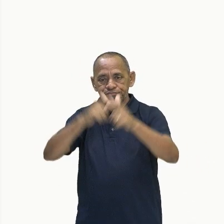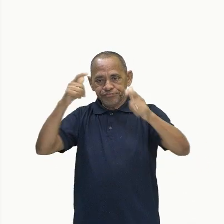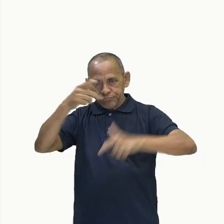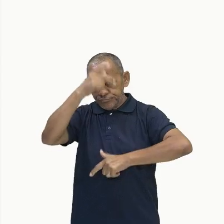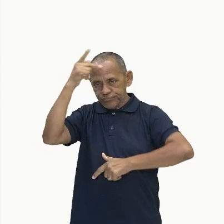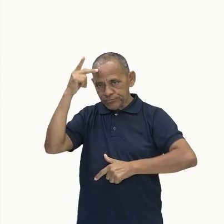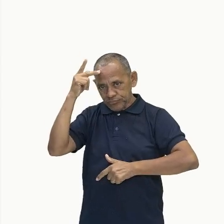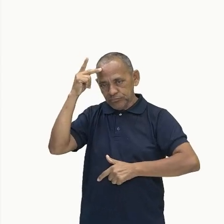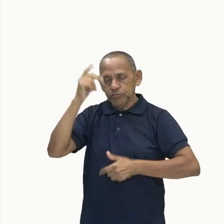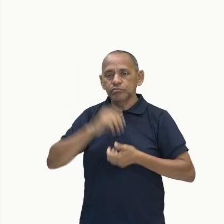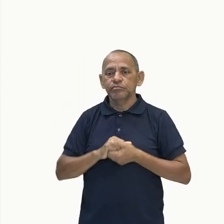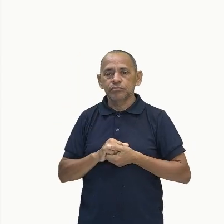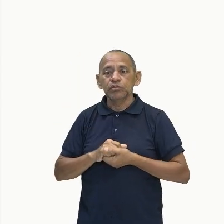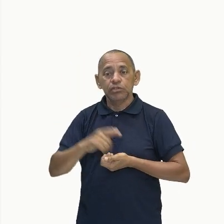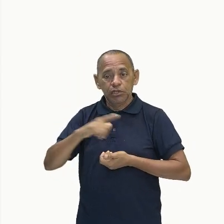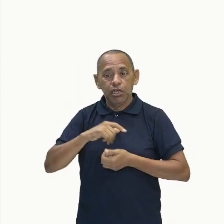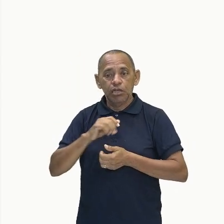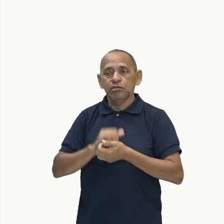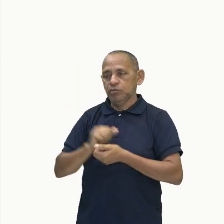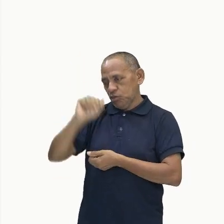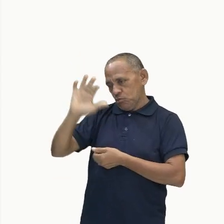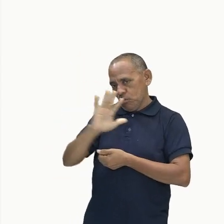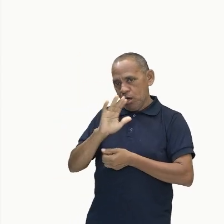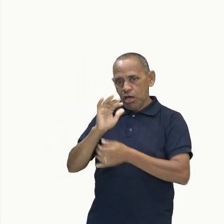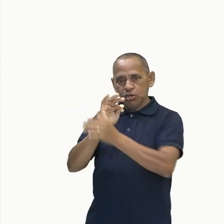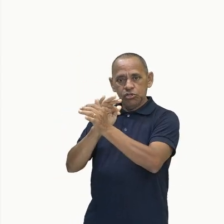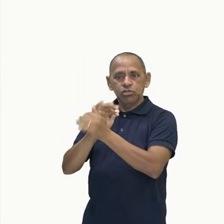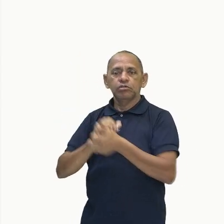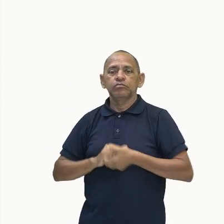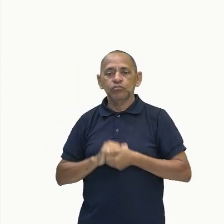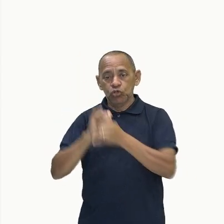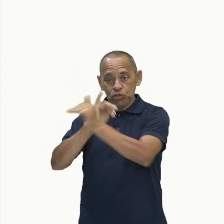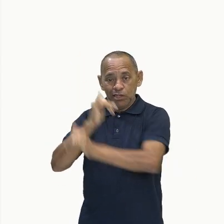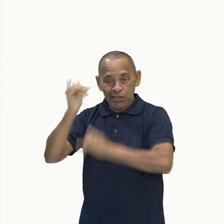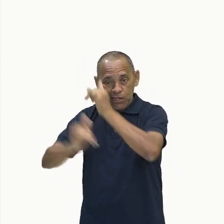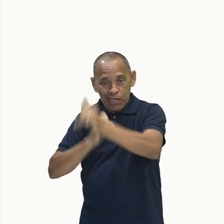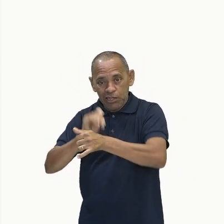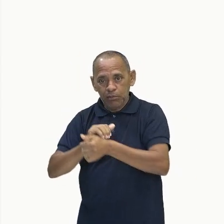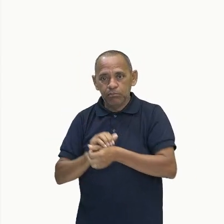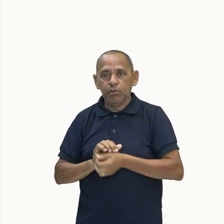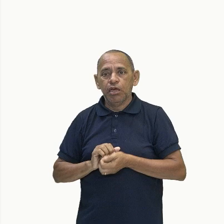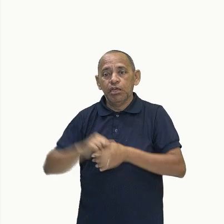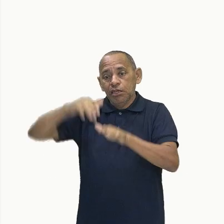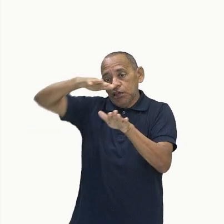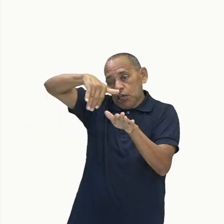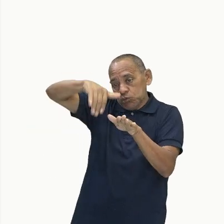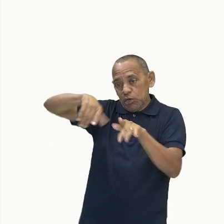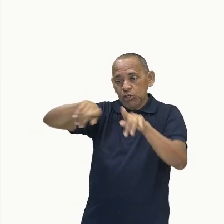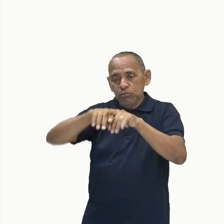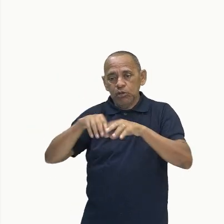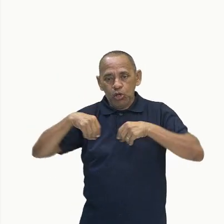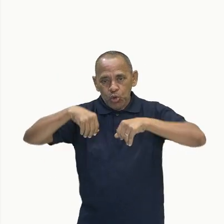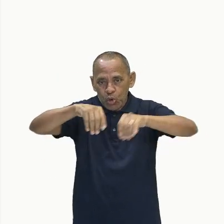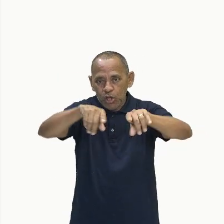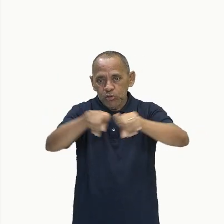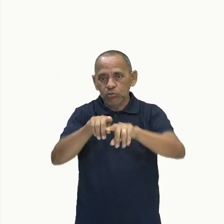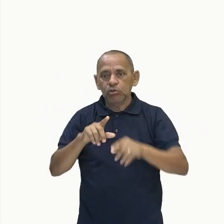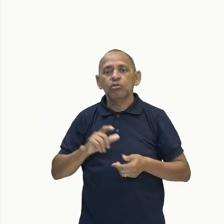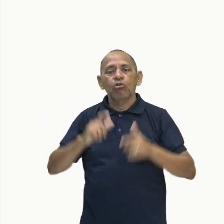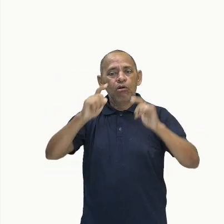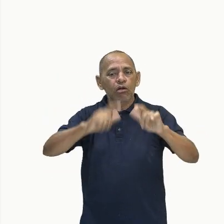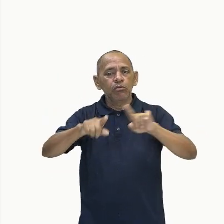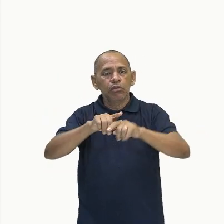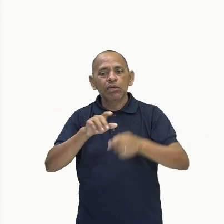da internet, né, das praias. E o cacto é um símbolo do Nordeste. E aí ele fala o quê? O cacto é um elemento,